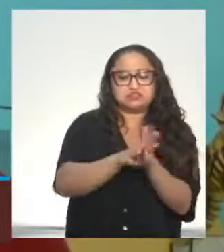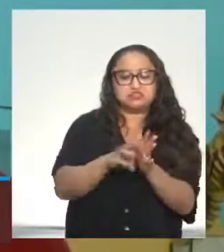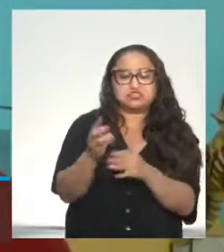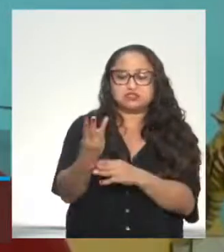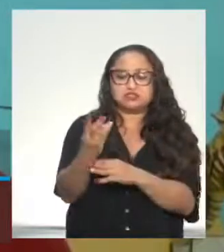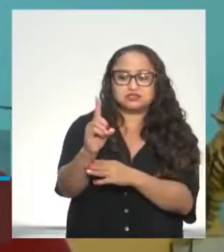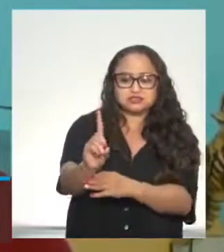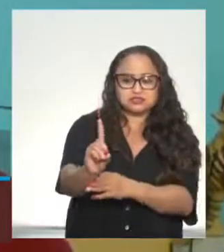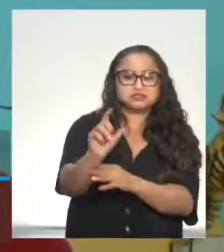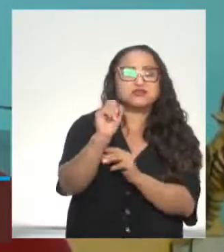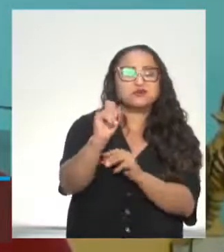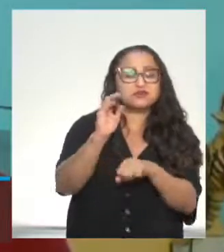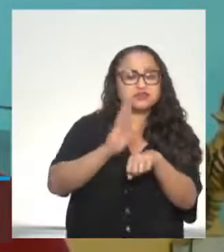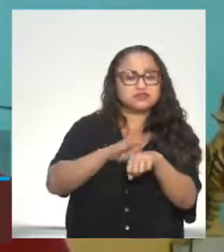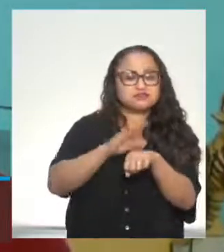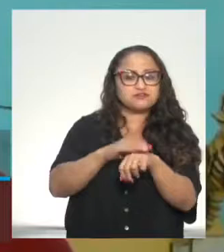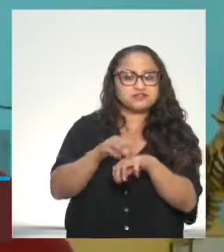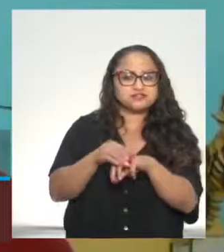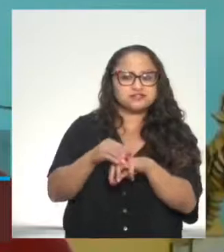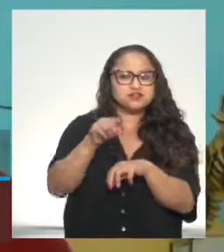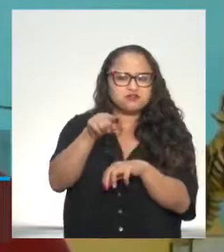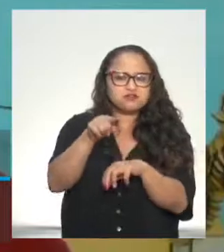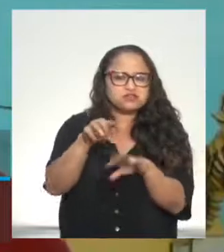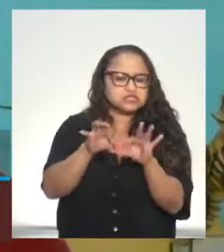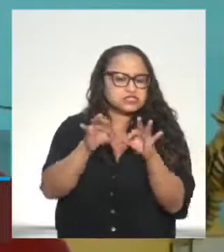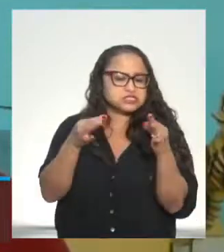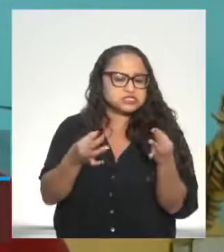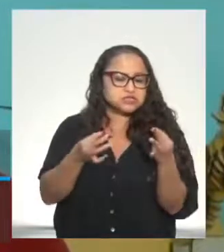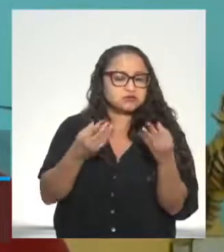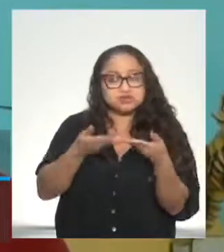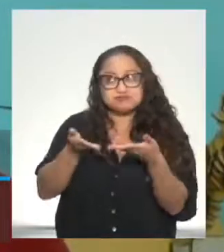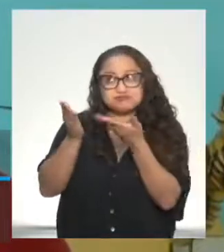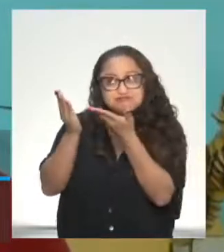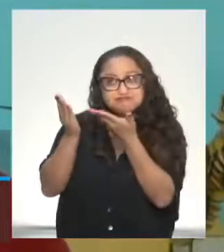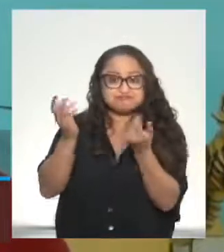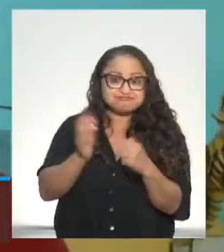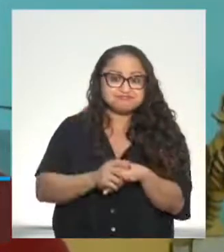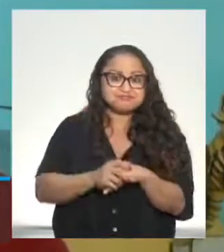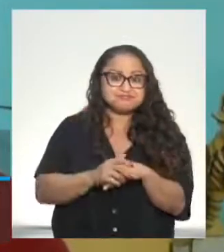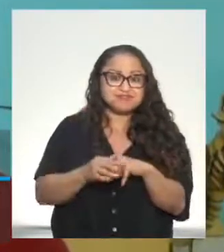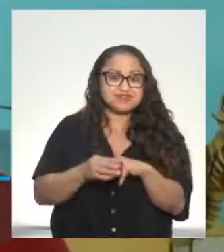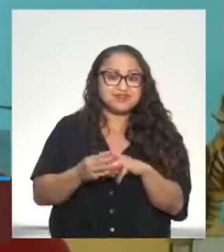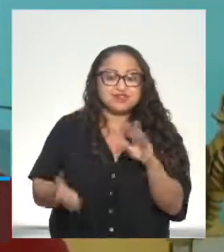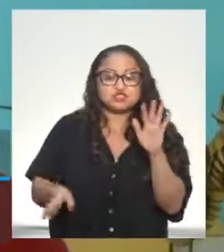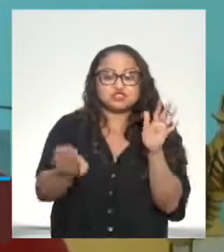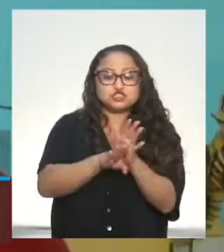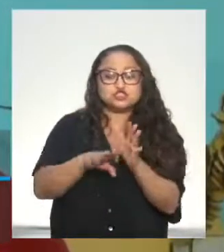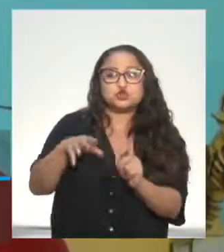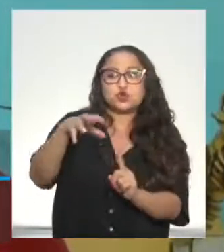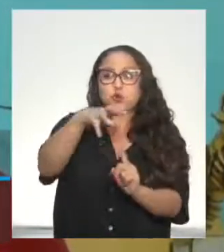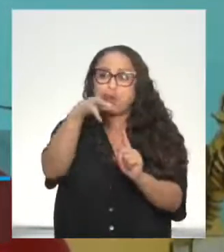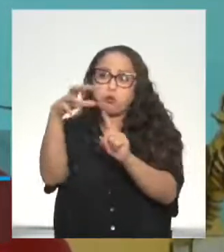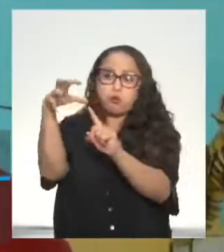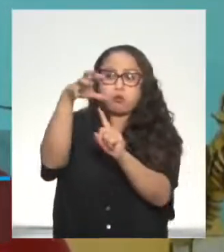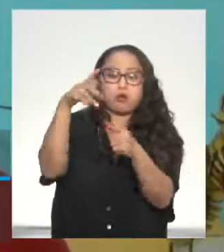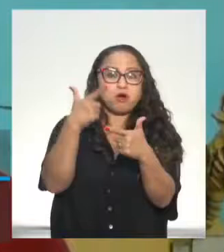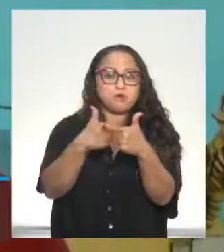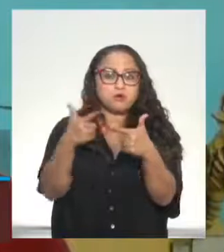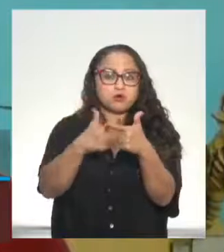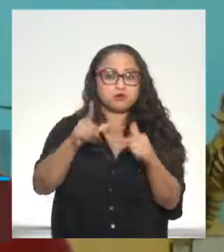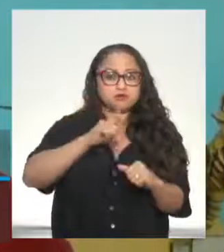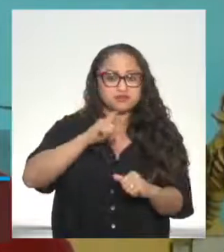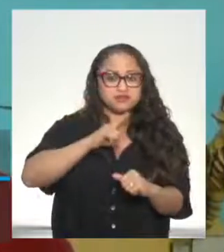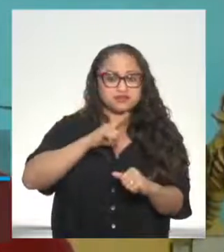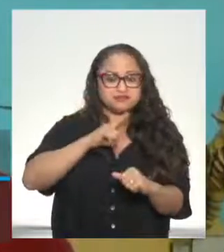que você faz? Você simplesmente leva uma impressora 3D, não é isso? Chegou lá no espaço, deu problema em alguma peça?